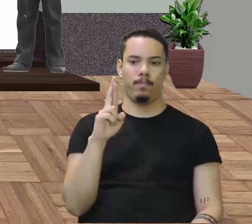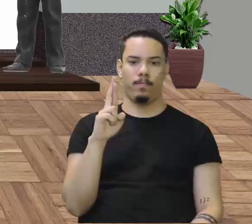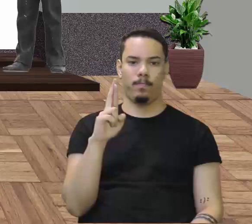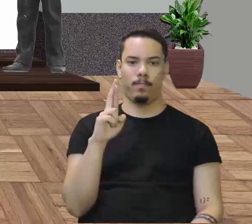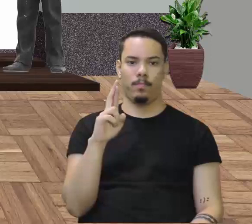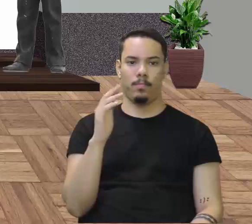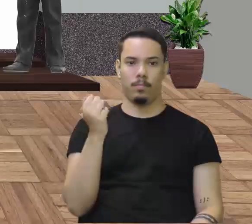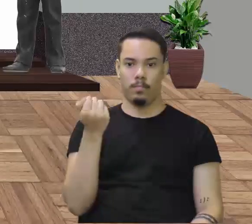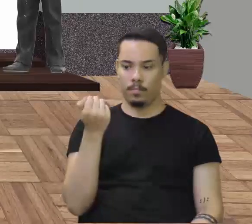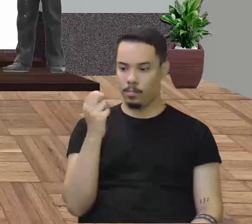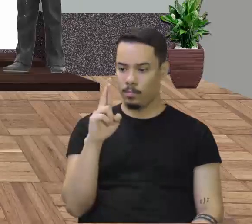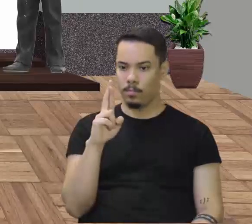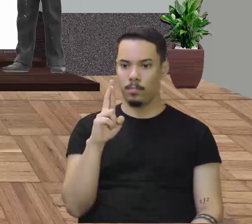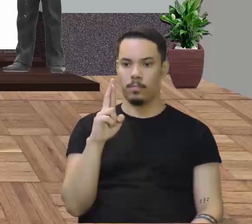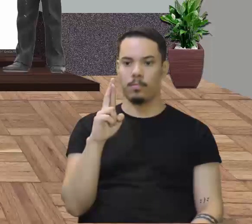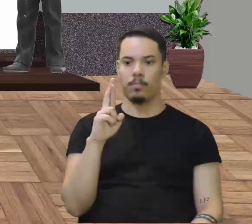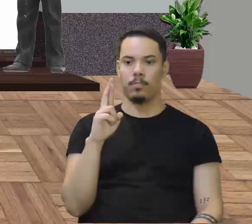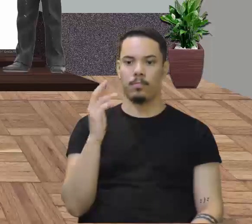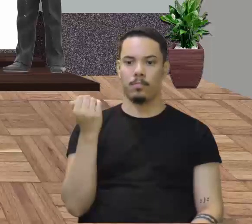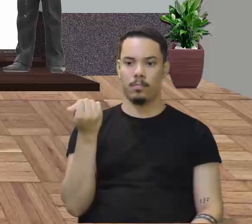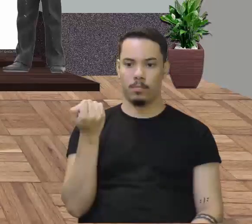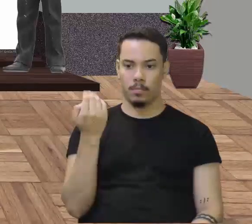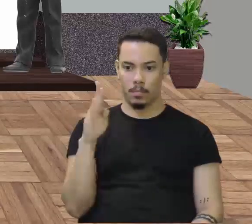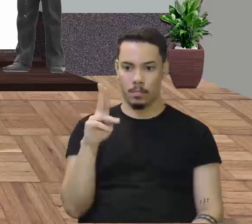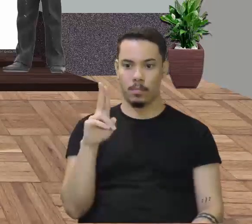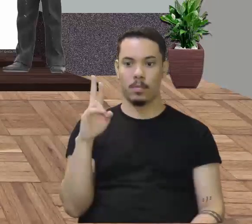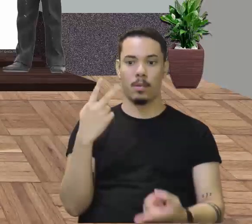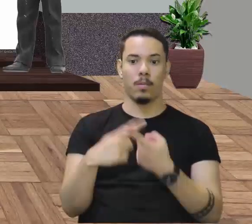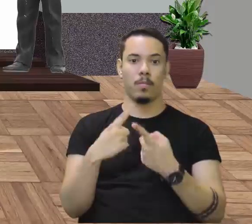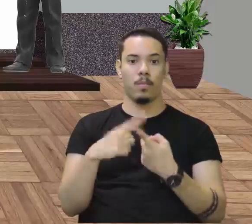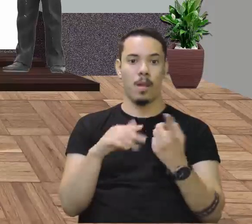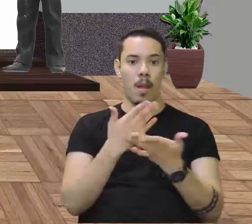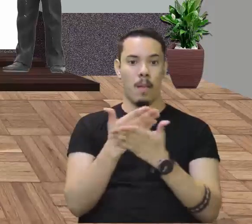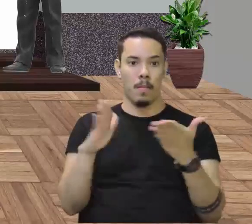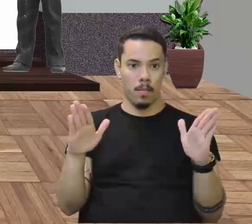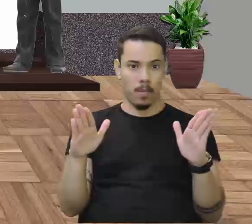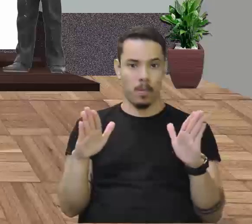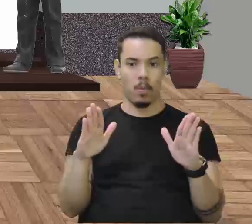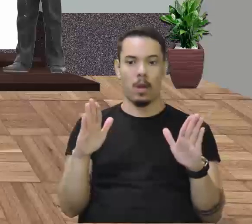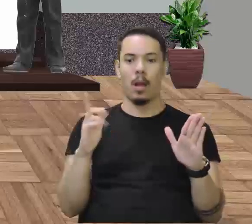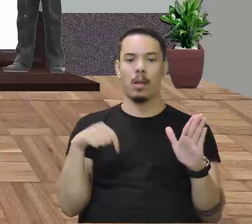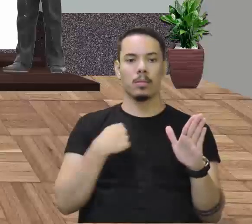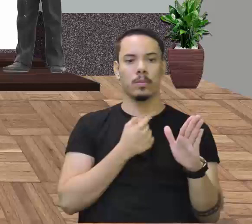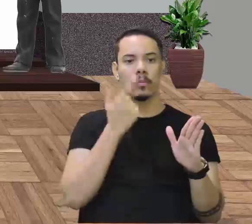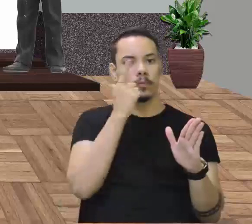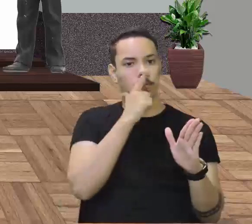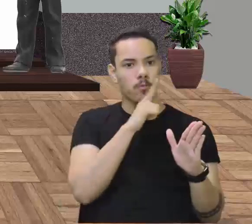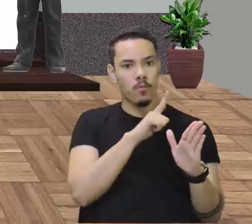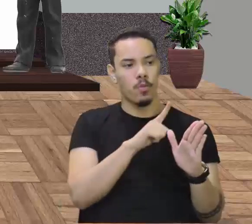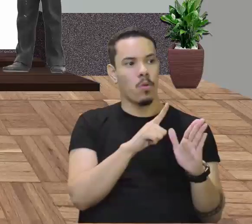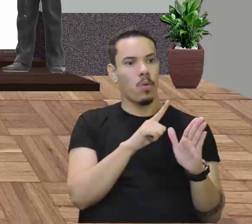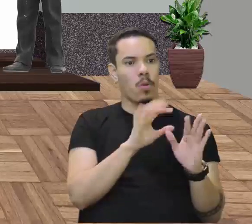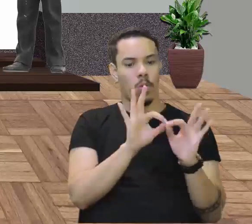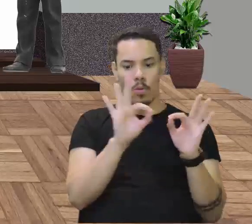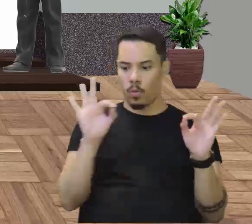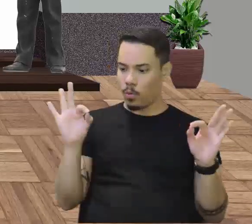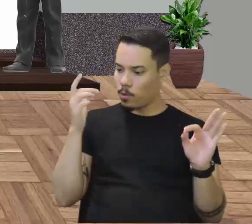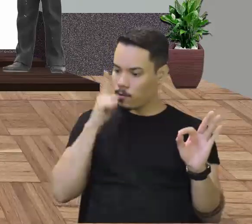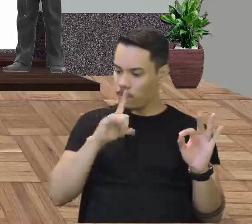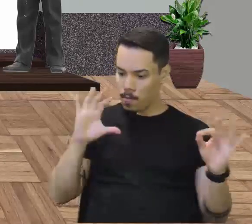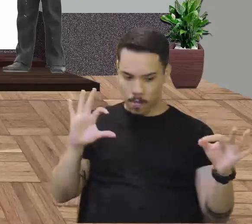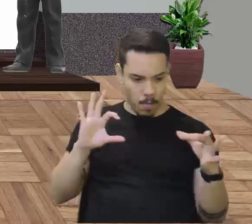tinha aberto Belém-Brasília, paralela à Constituição de Brasília, e agora ele faz o outro lado da cruz, a outra ponta da